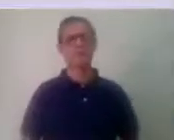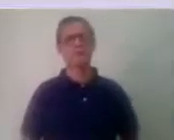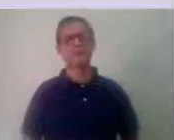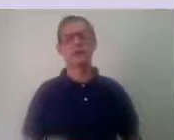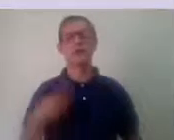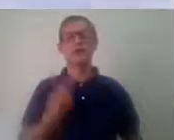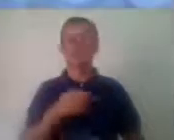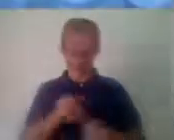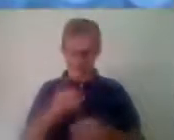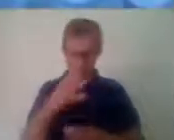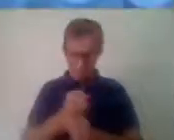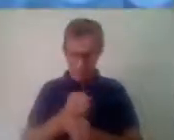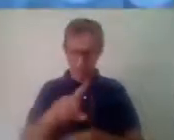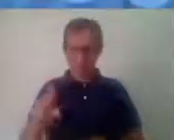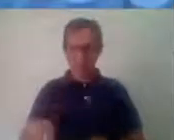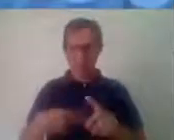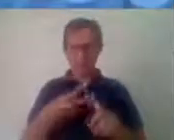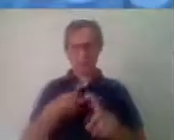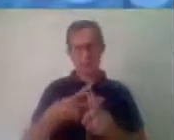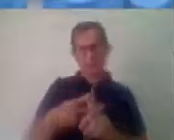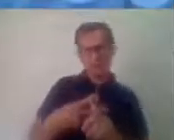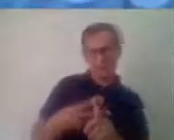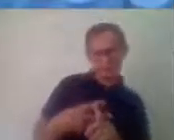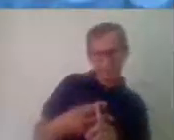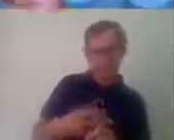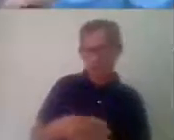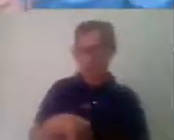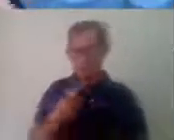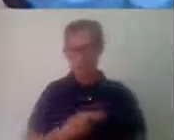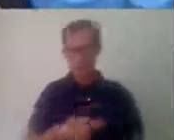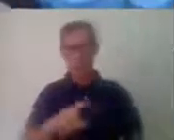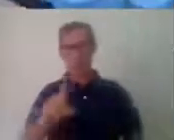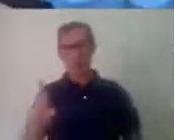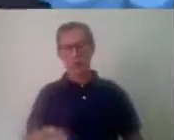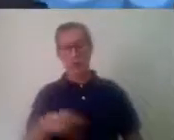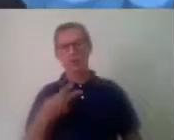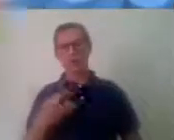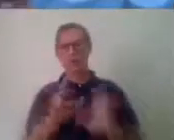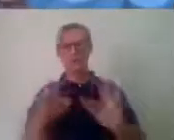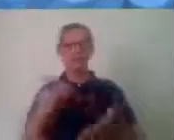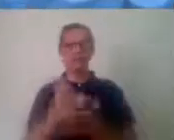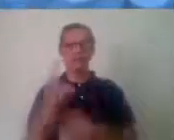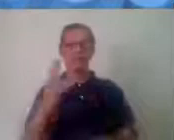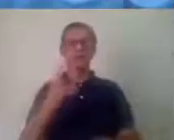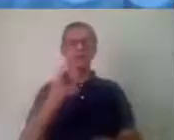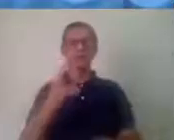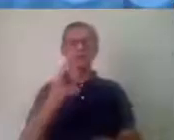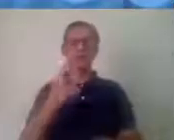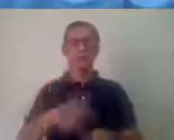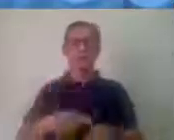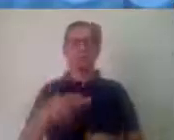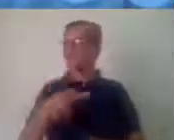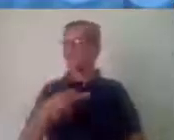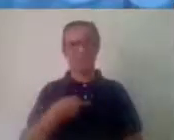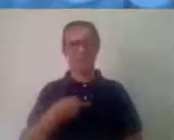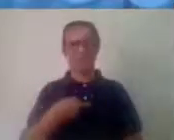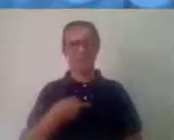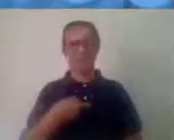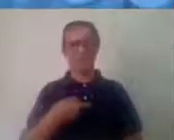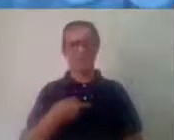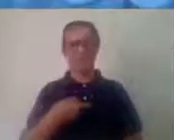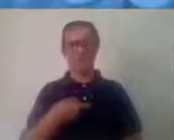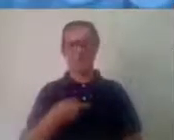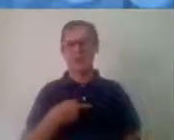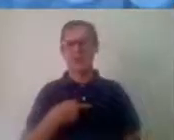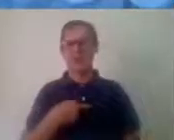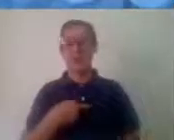Como que nós fazemos o cálculo das integrais duplas? Vamos integrar as duas funções ao mesmo tempo? Não, não pode, tá?